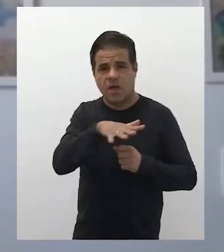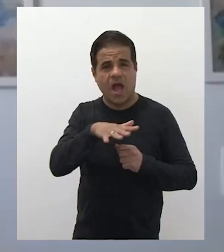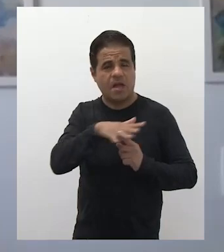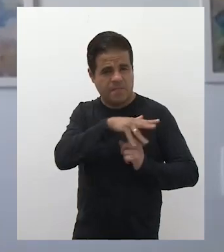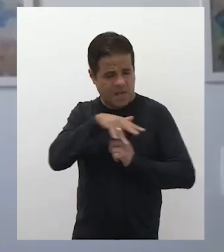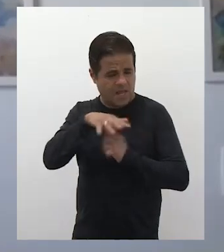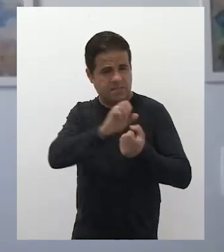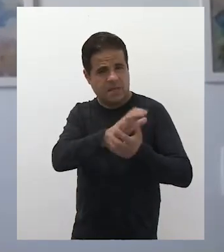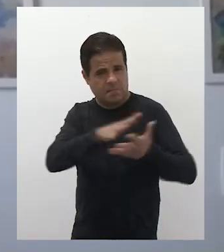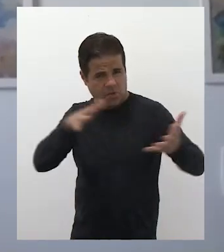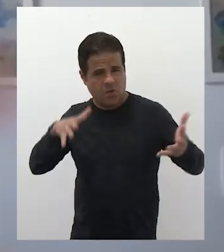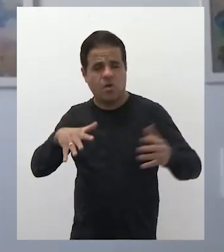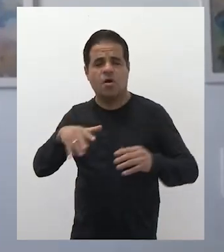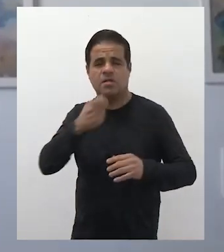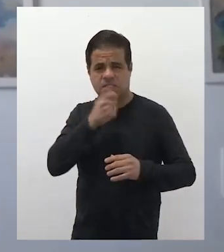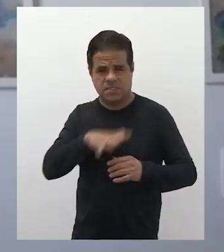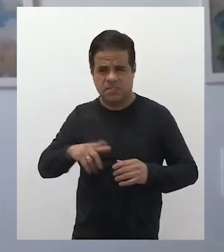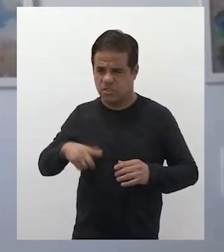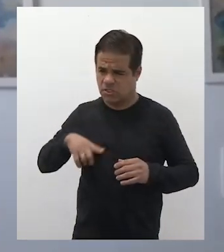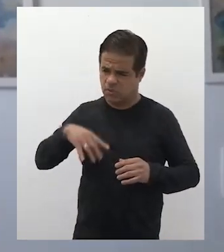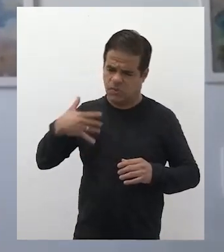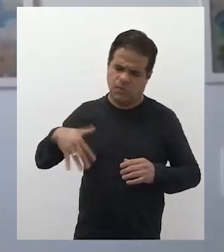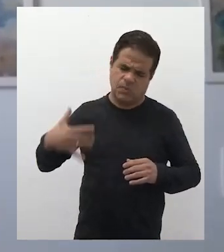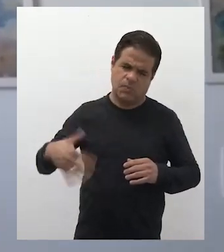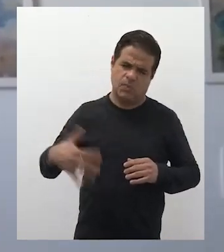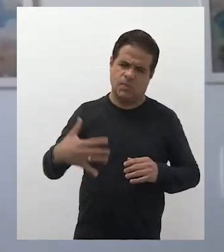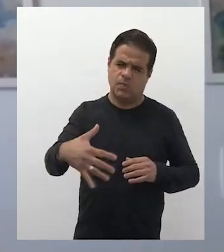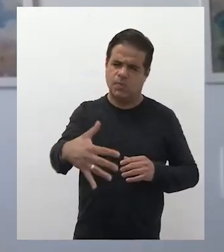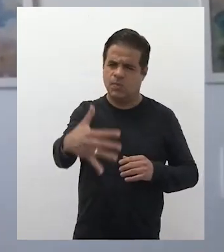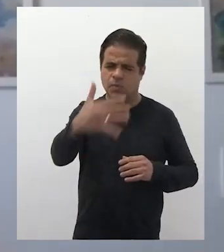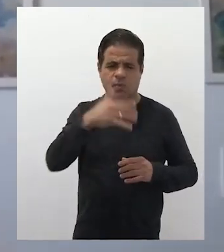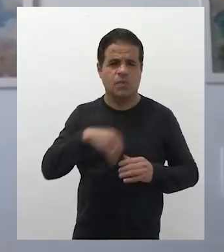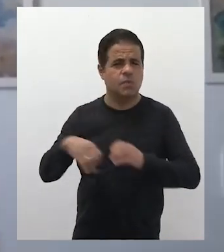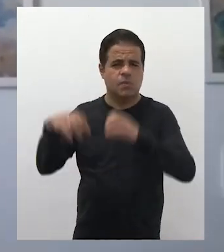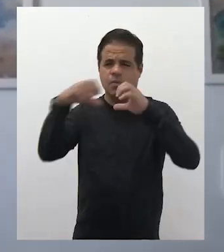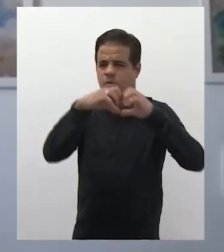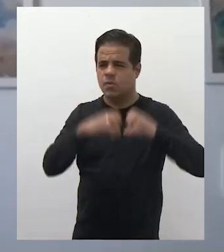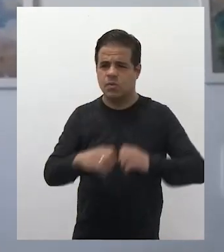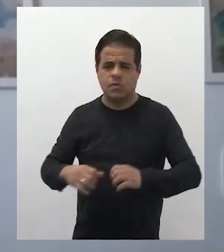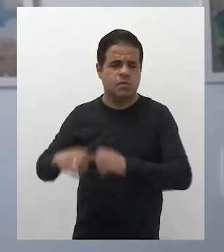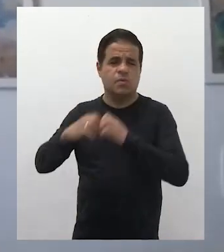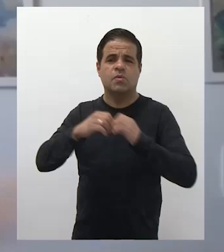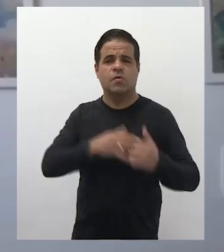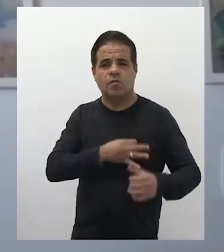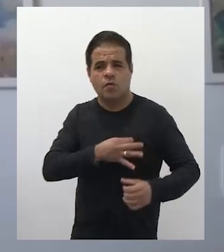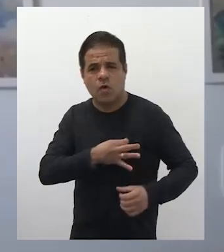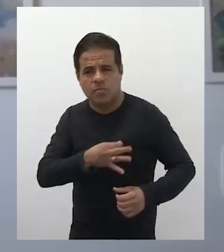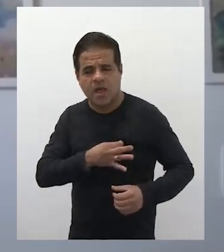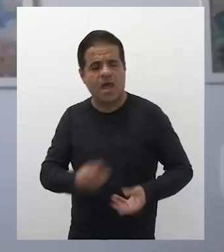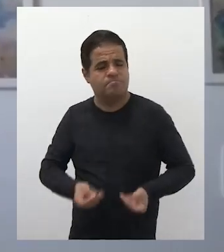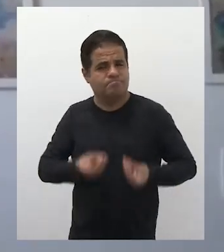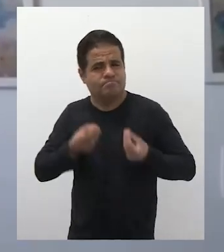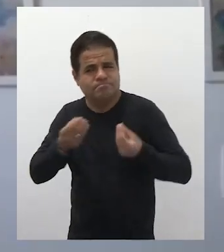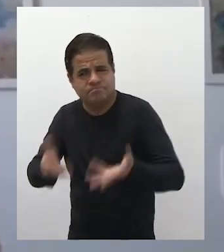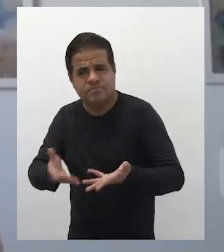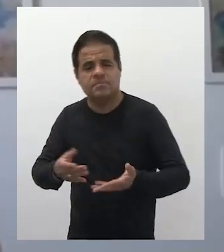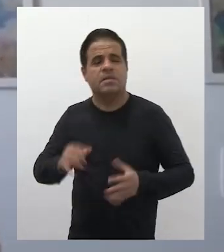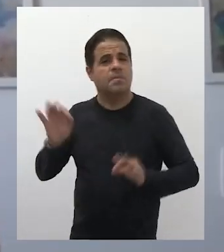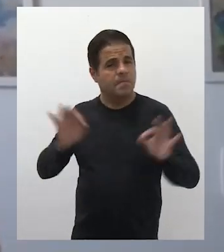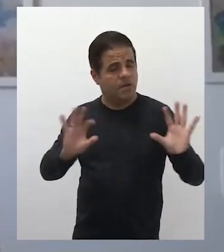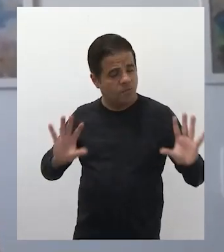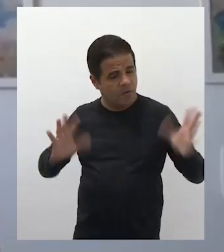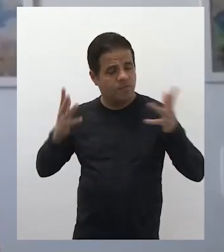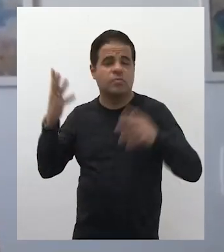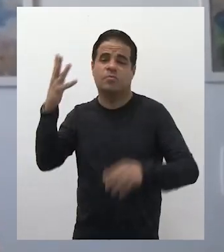Santos, e assim, tinham centenas, talvez milhares de corações, os voluntários iam doando, eles faziam um evento